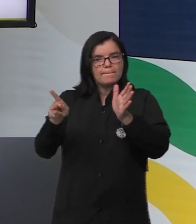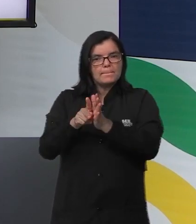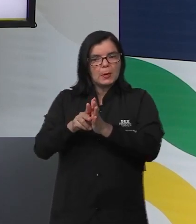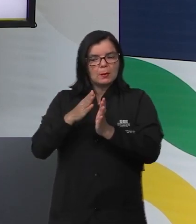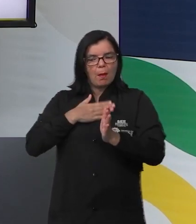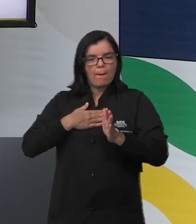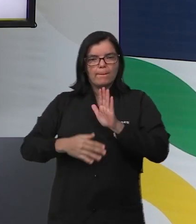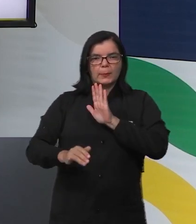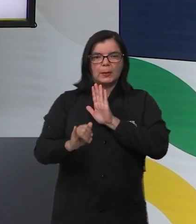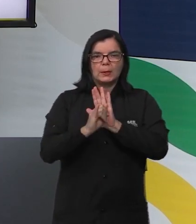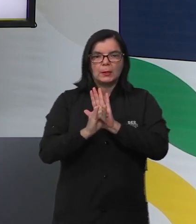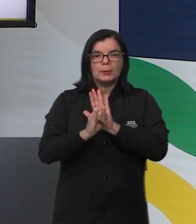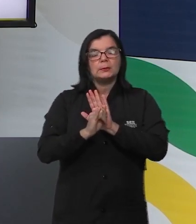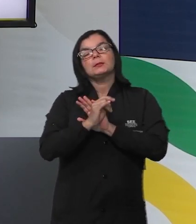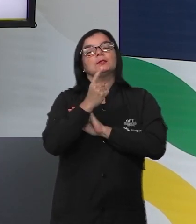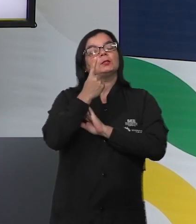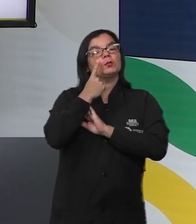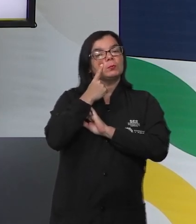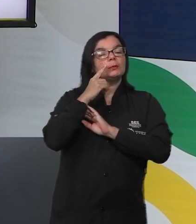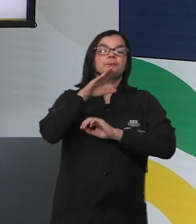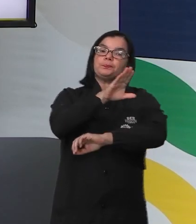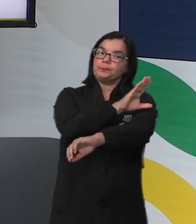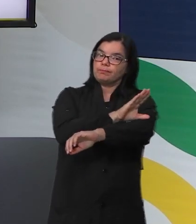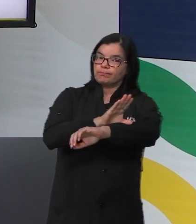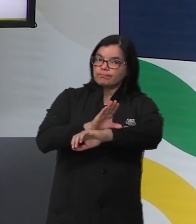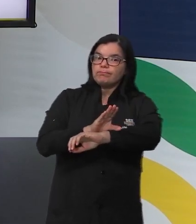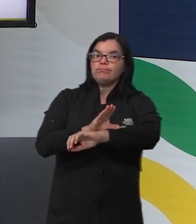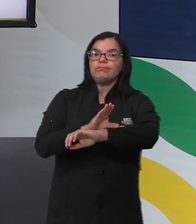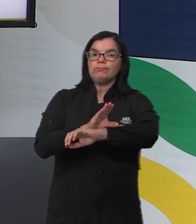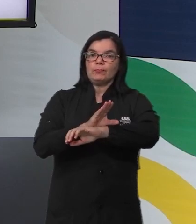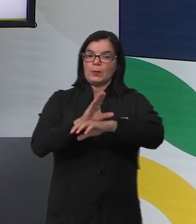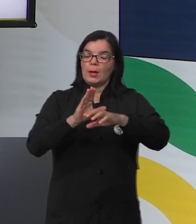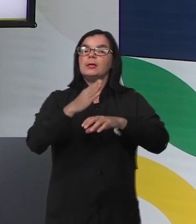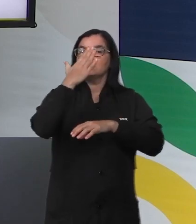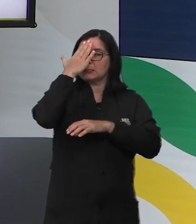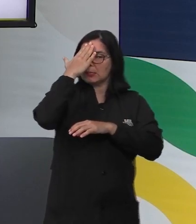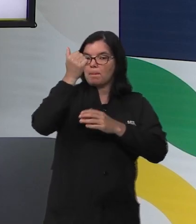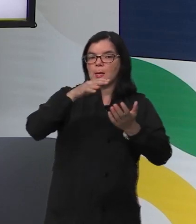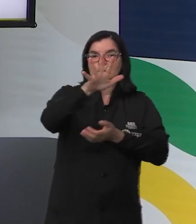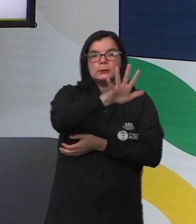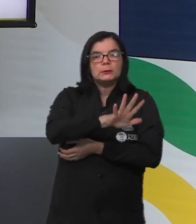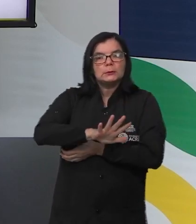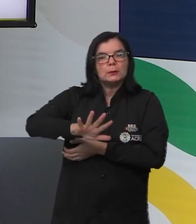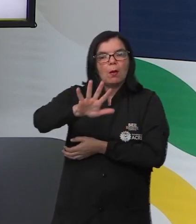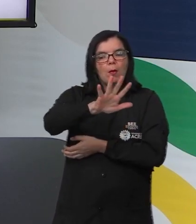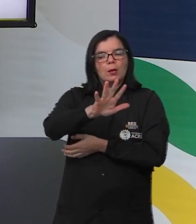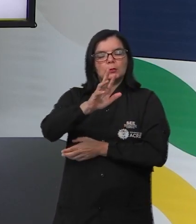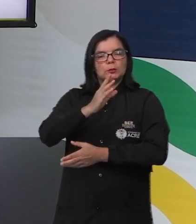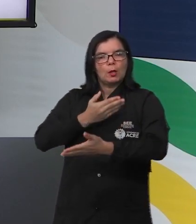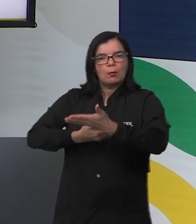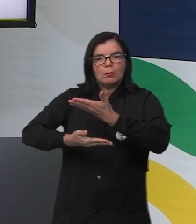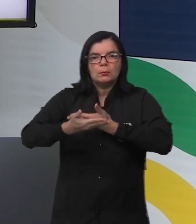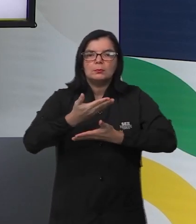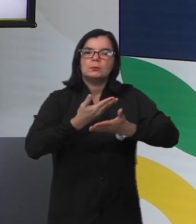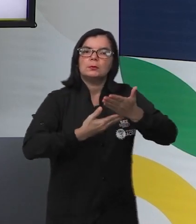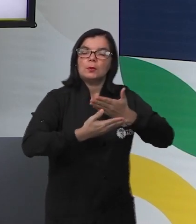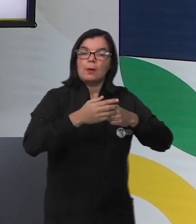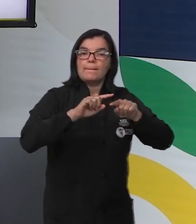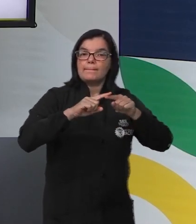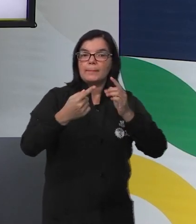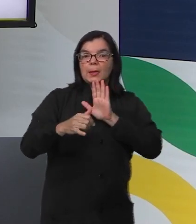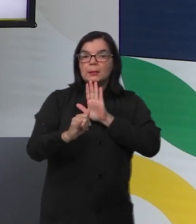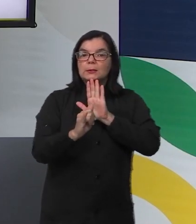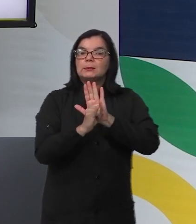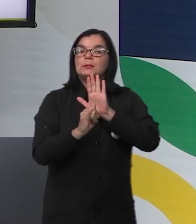minha identidade? Então veja que a cultura vai ser esse saber geral, essa troca de conhecimento, mas a